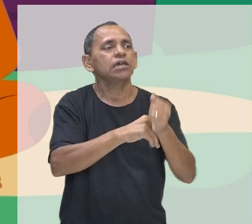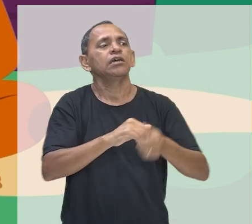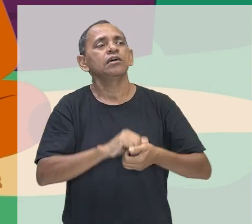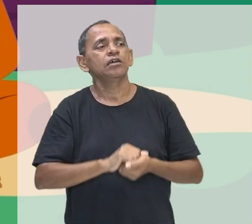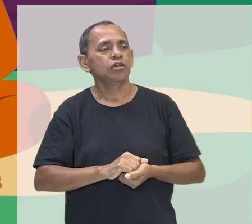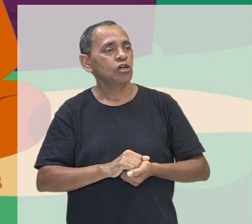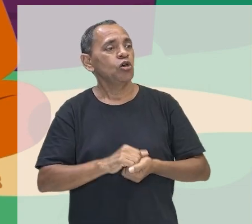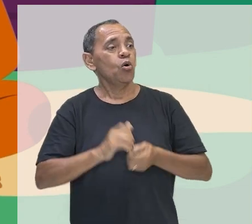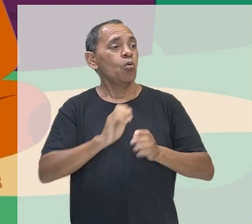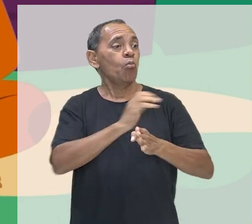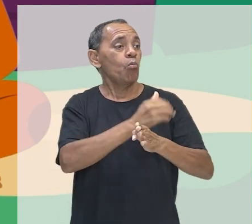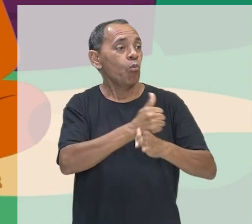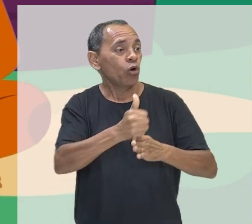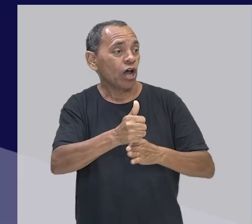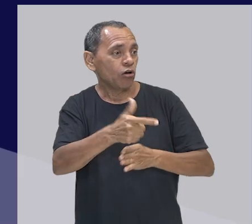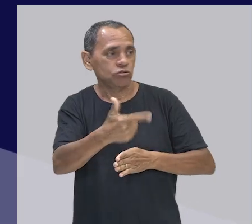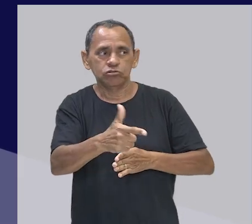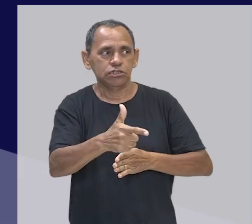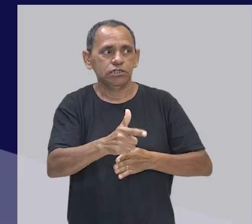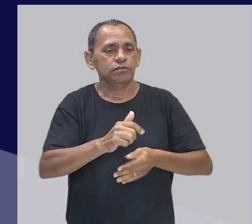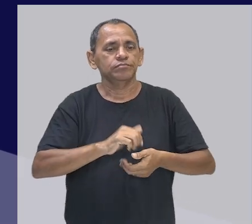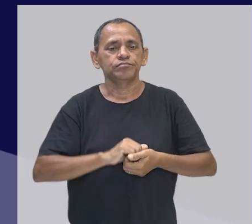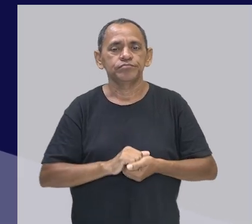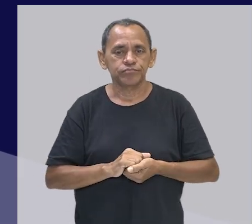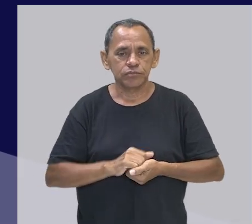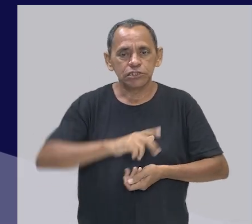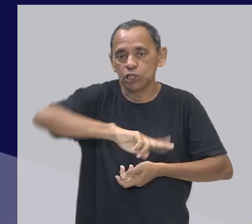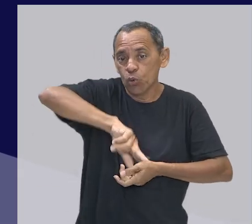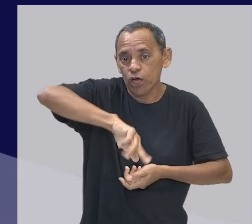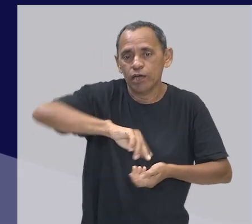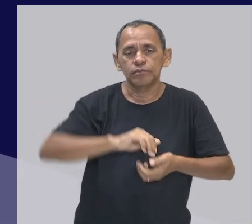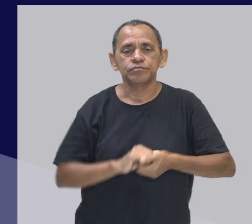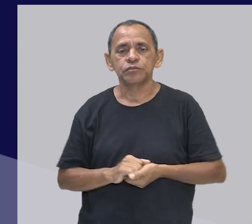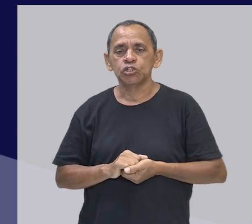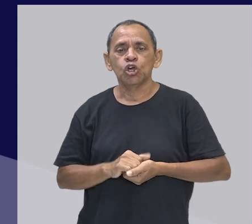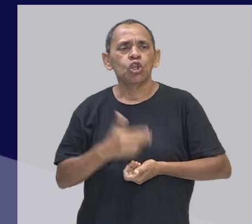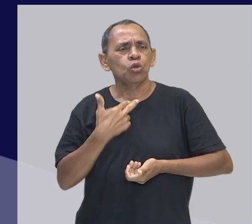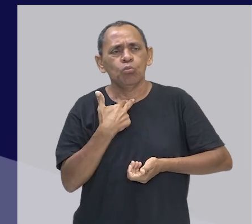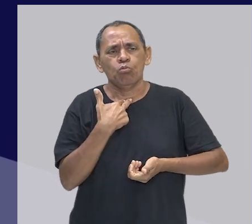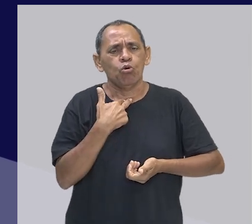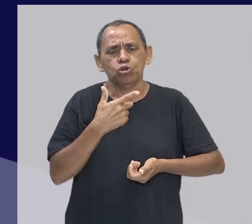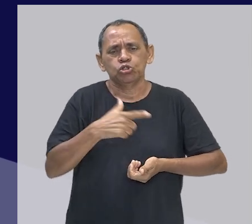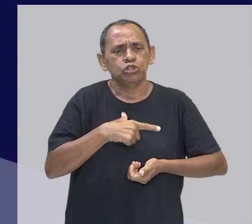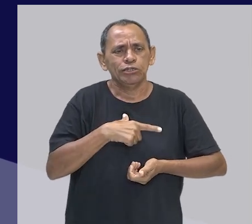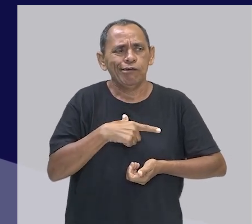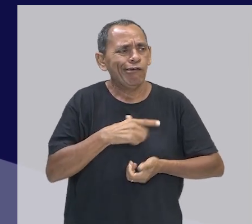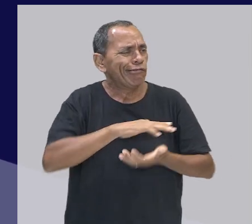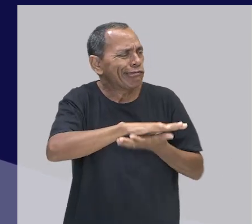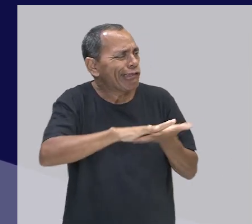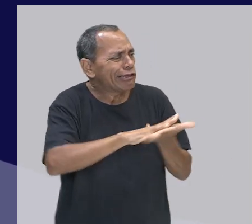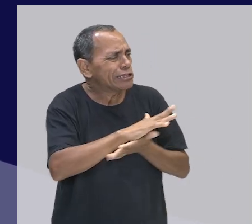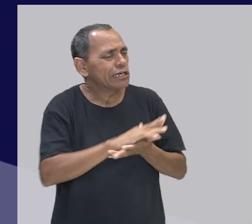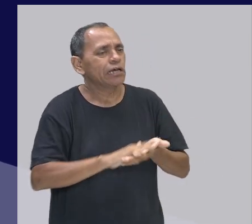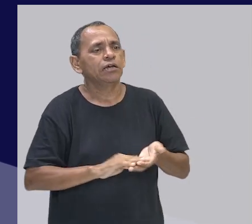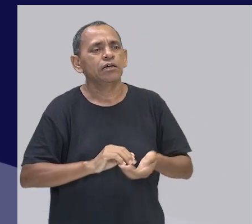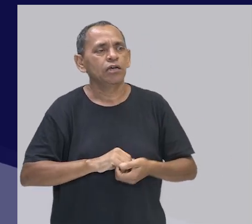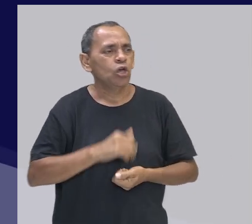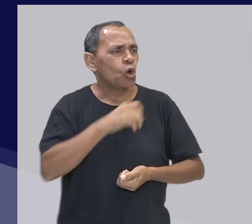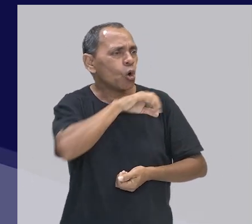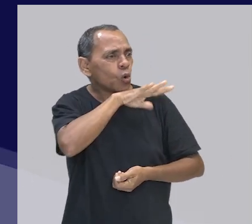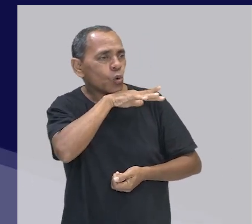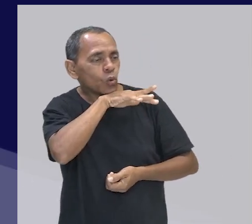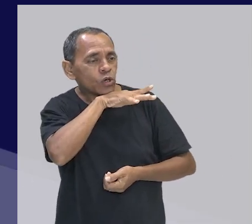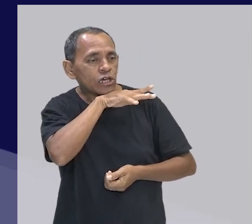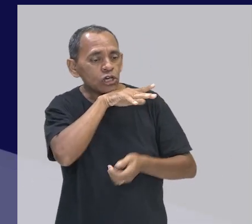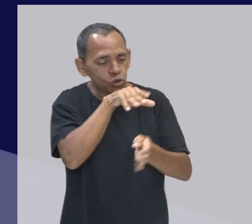acrescentou uma última lição. Não pode haver nada pior do que um bom conselho